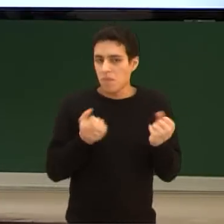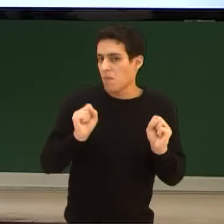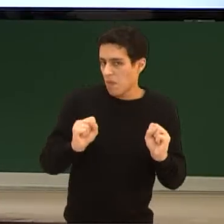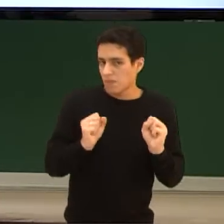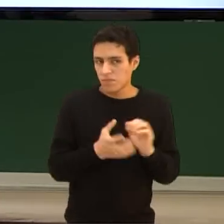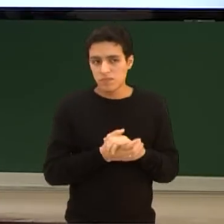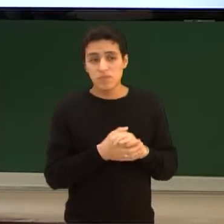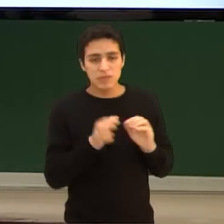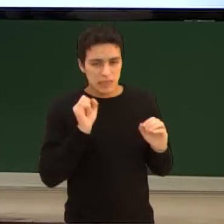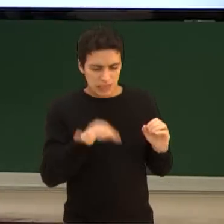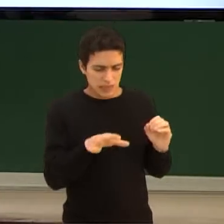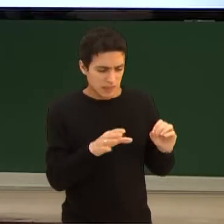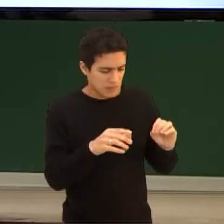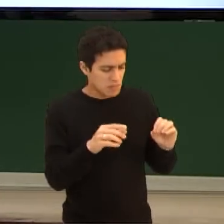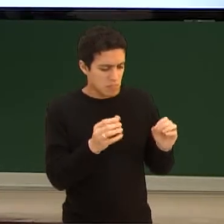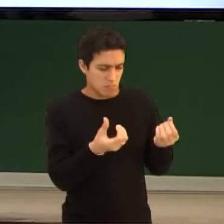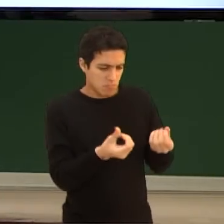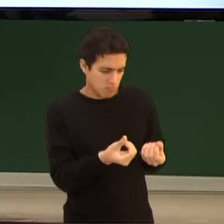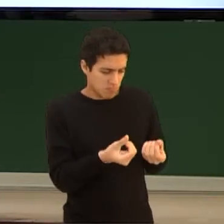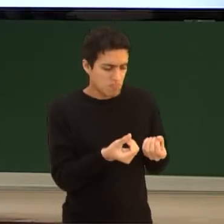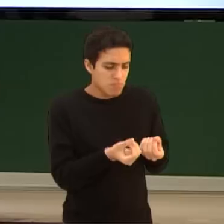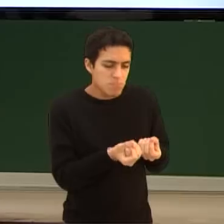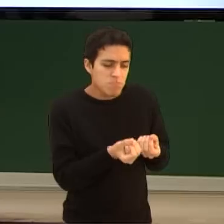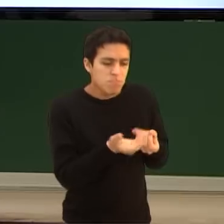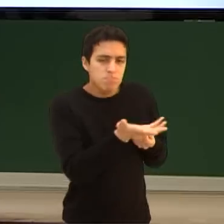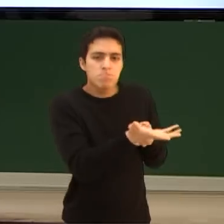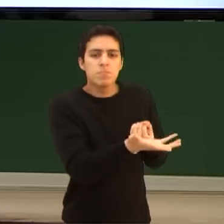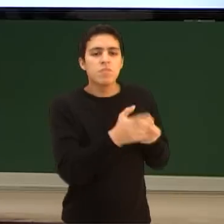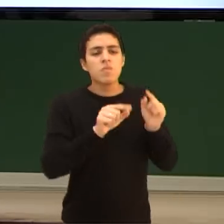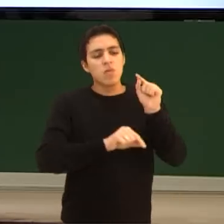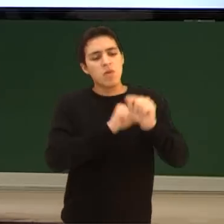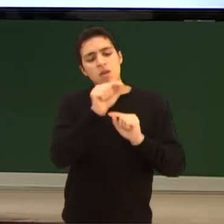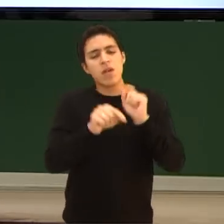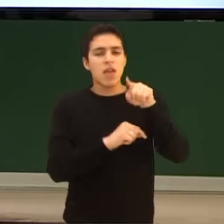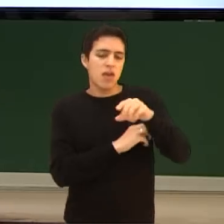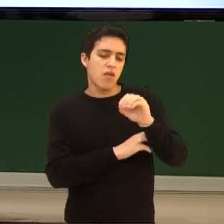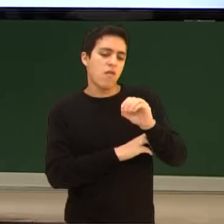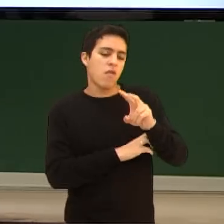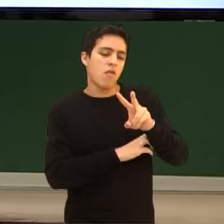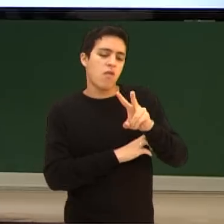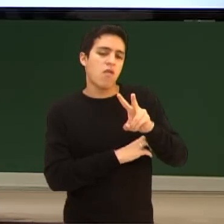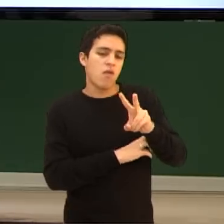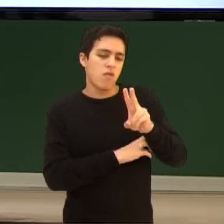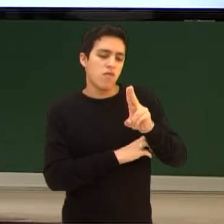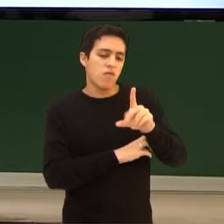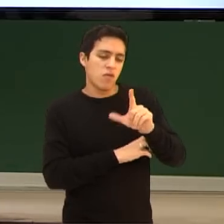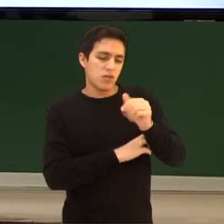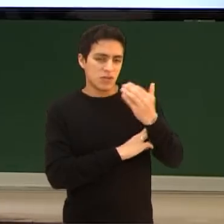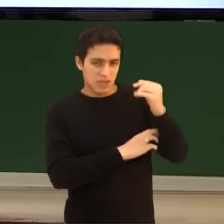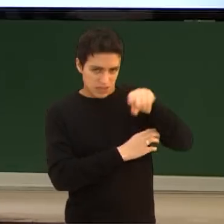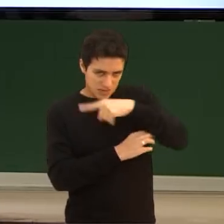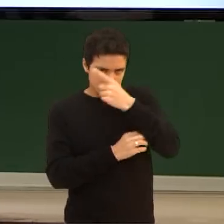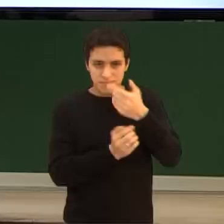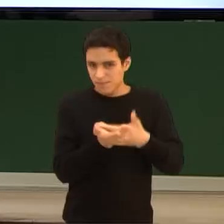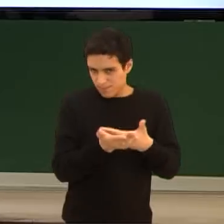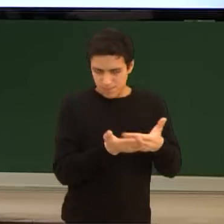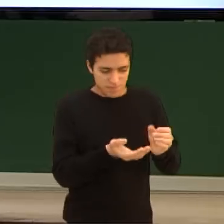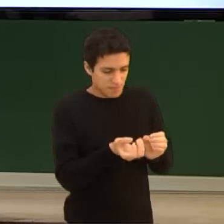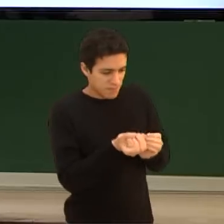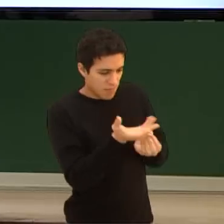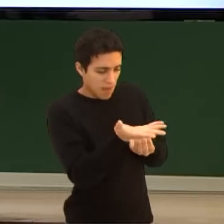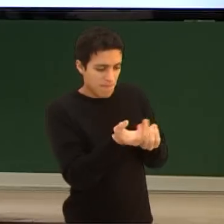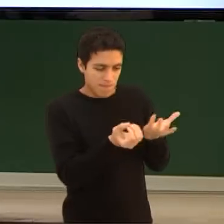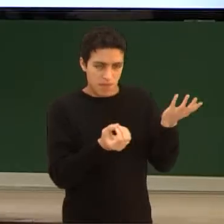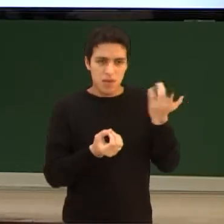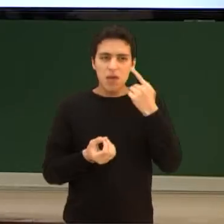ela liberar, esse fenômeno nós chamamos então de ovulação, tá? Quando ela libera. Eu coloquei aqui